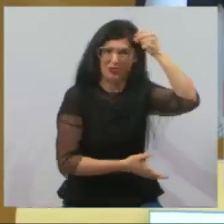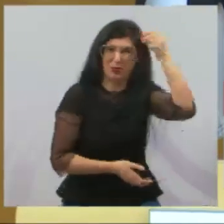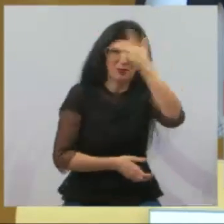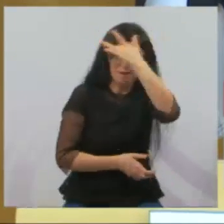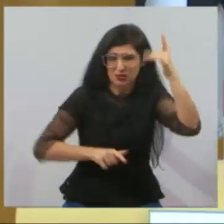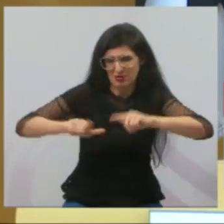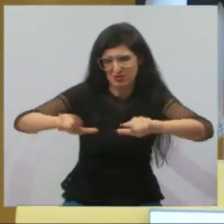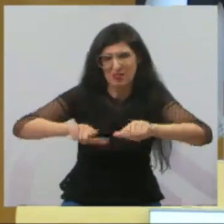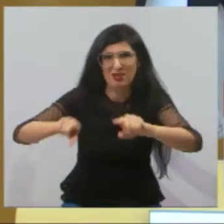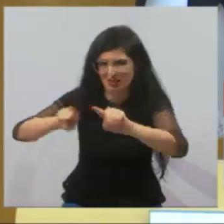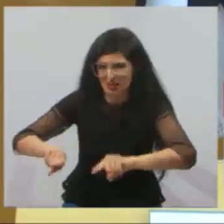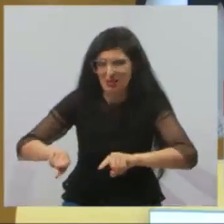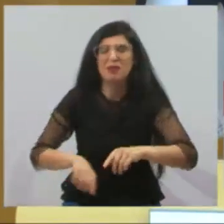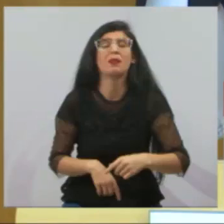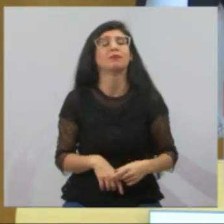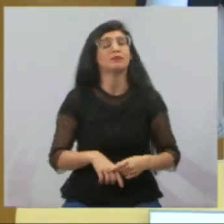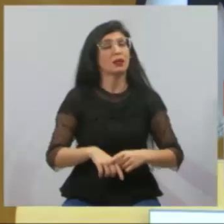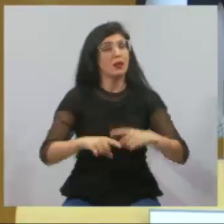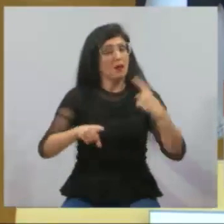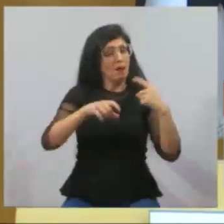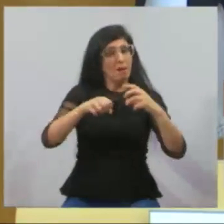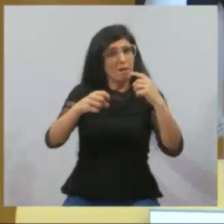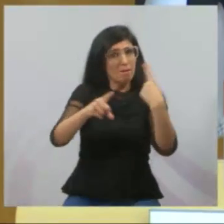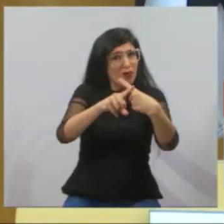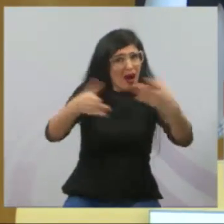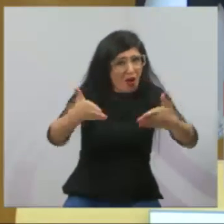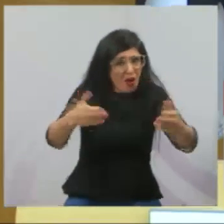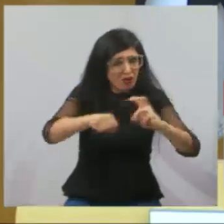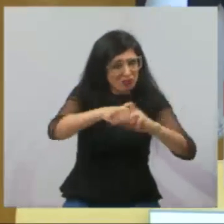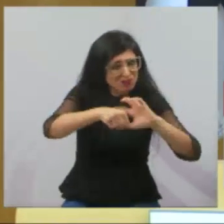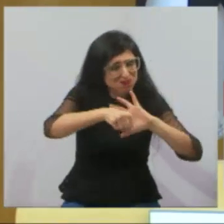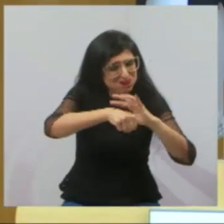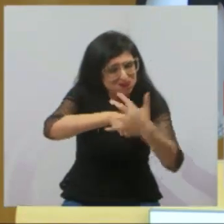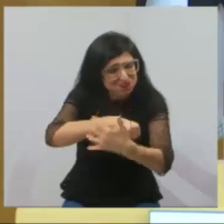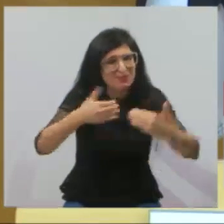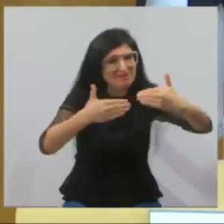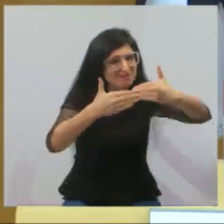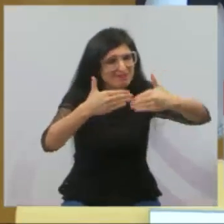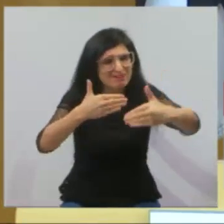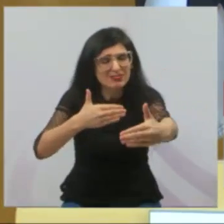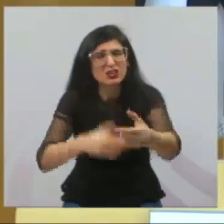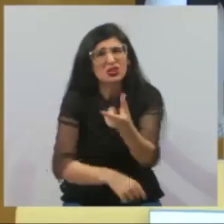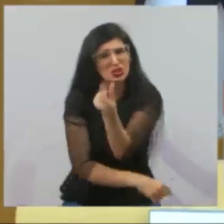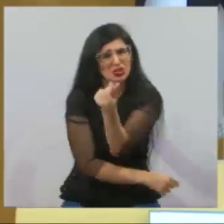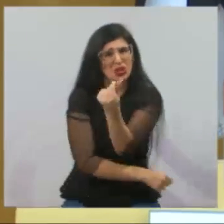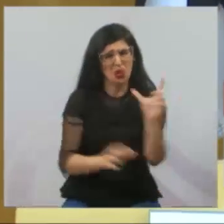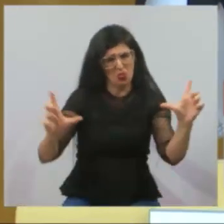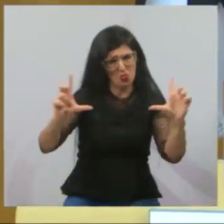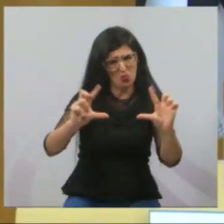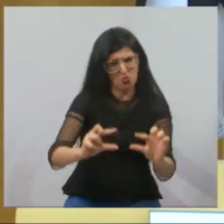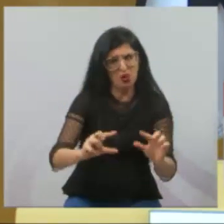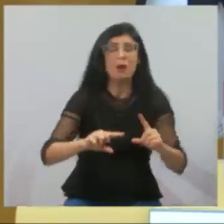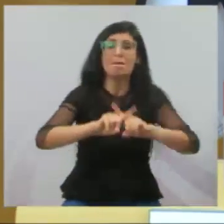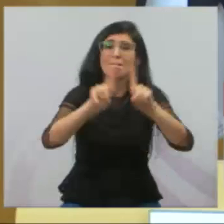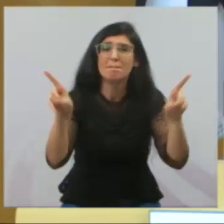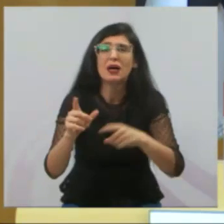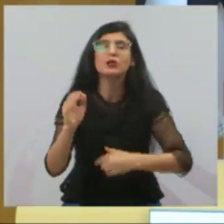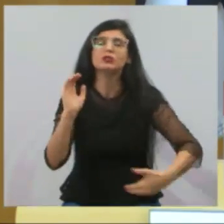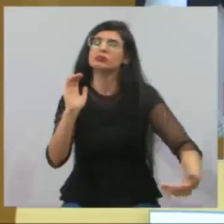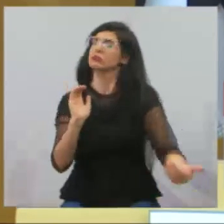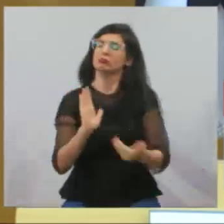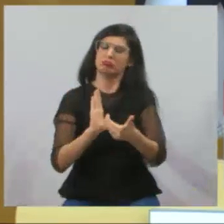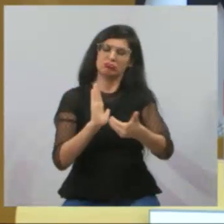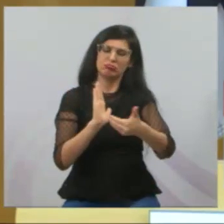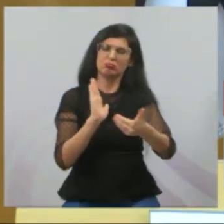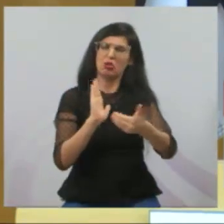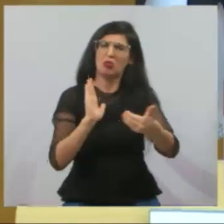ainda mais delicado devido à pandemia do coronavírus, e também considerando que tramita no Supremo Tribunal Federal